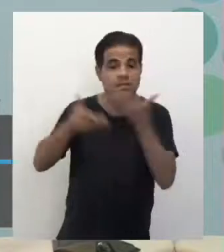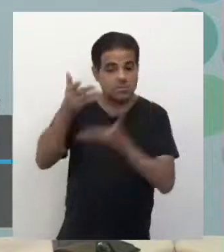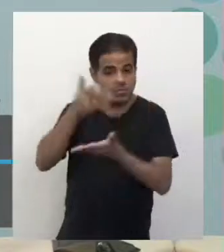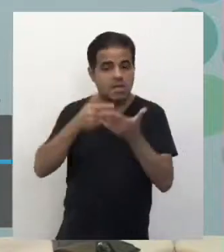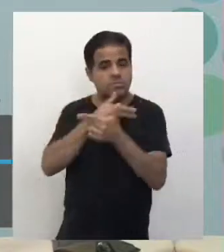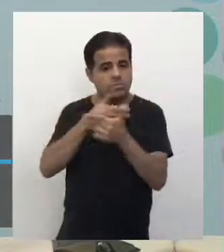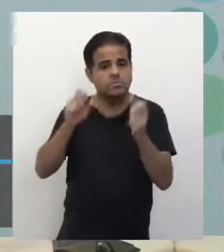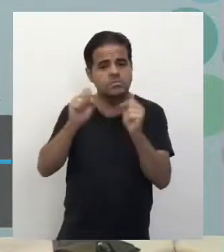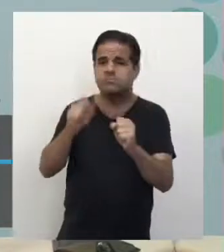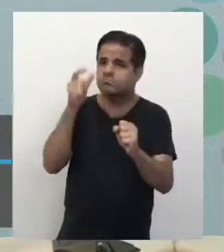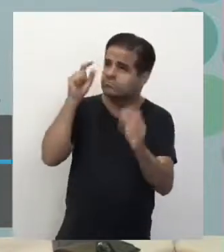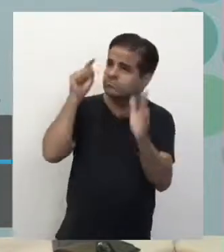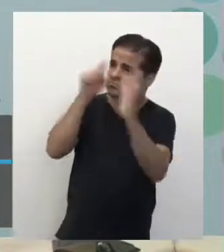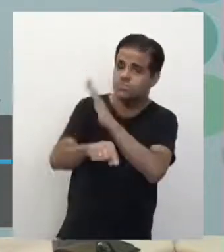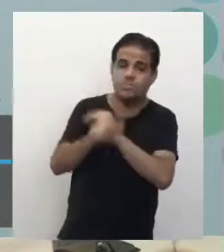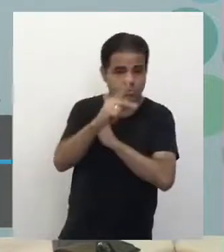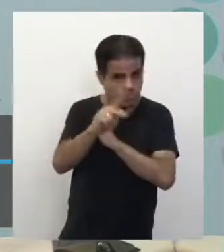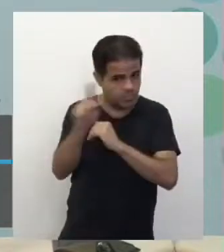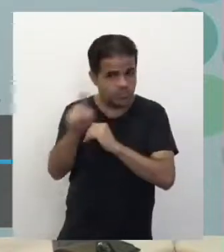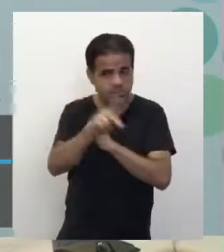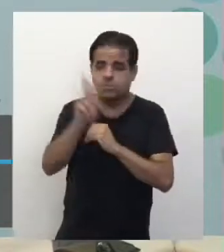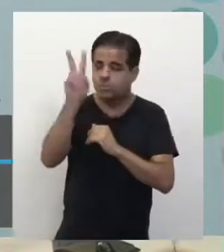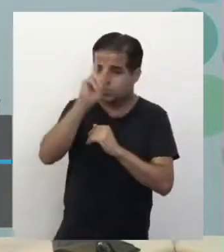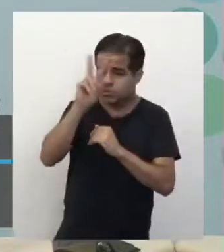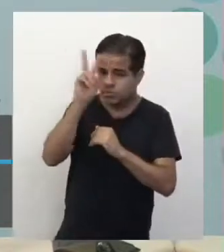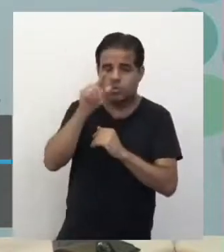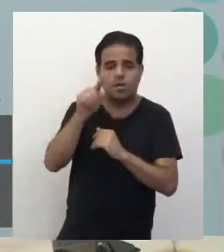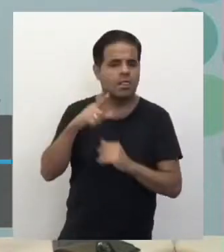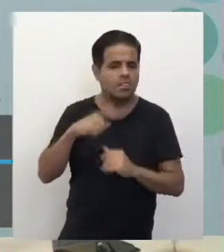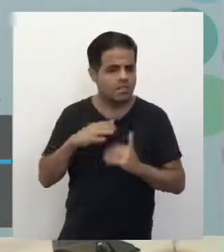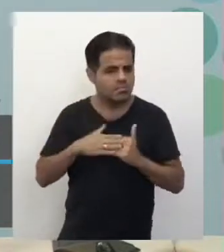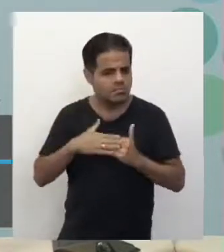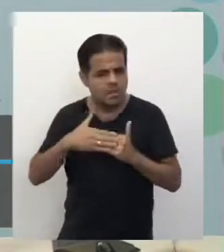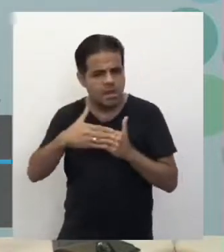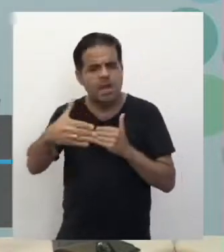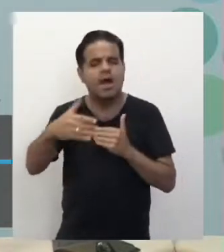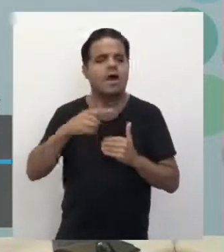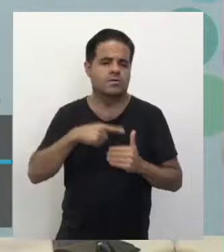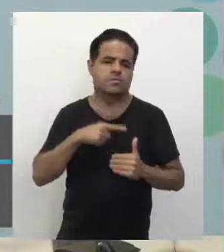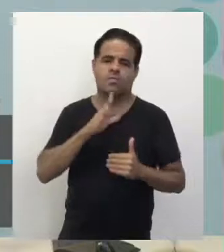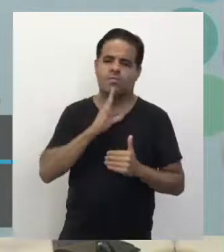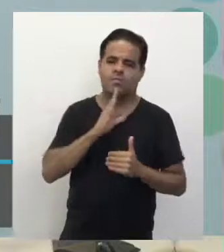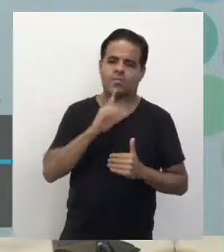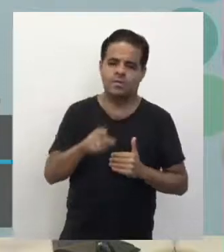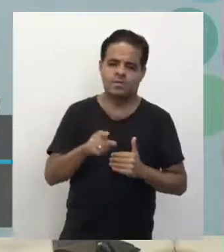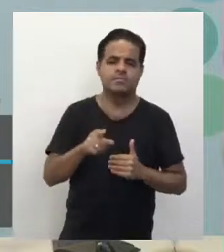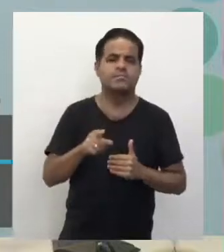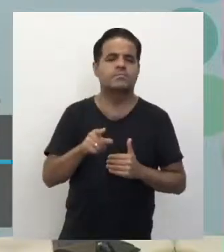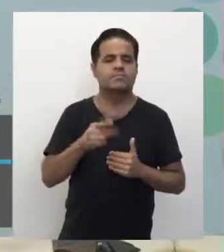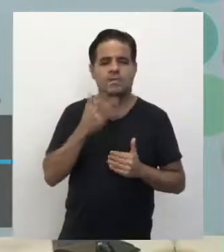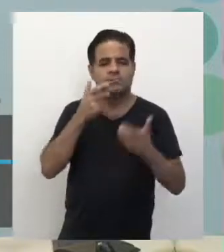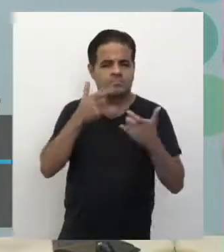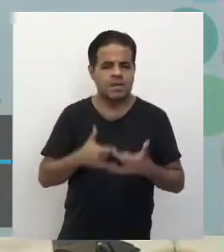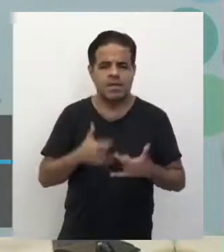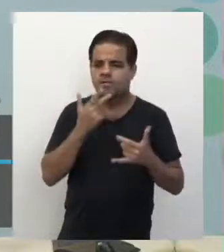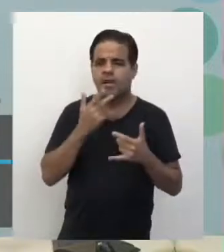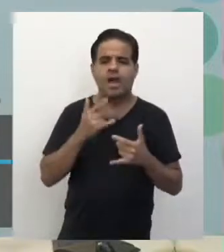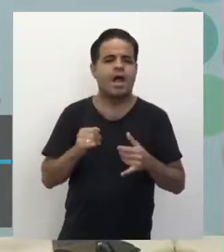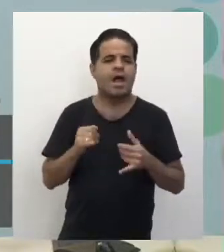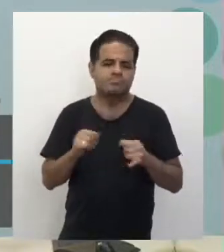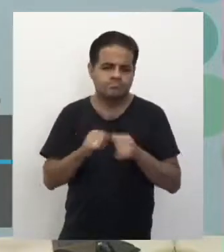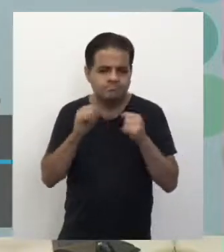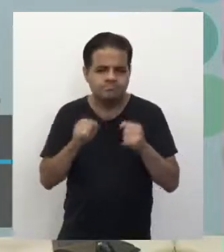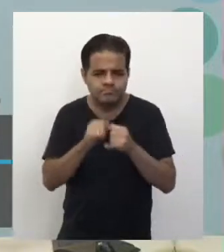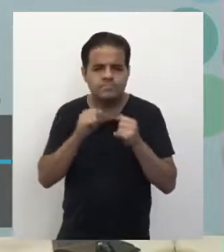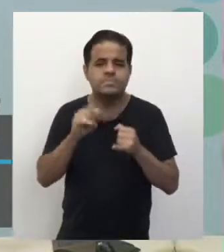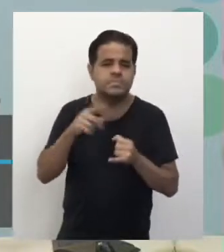podem verificar com o seu professor de história, né? Ele tem mais, ou melhor, ele tem esse conhecimento, né? Para não falar bobagem aqui, mas é